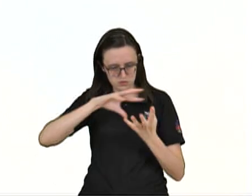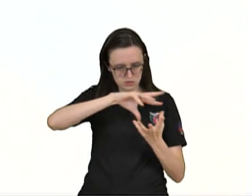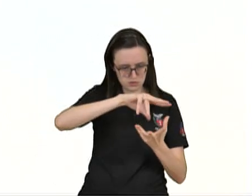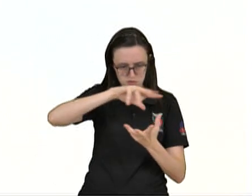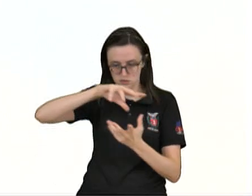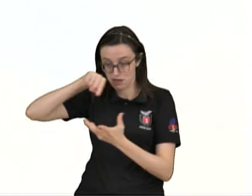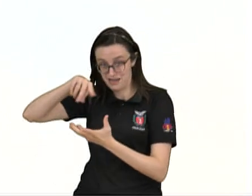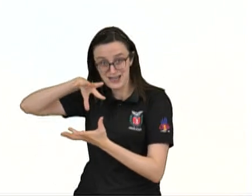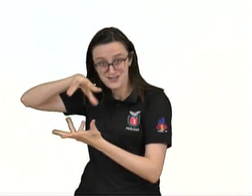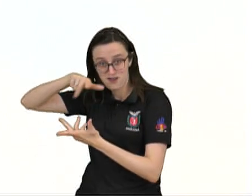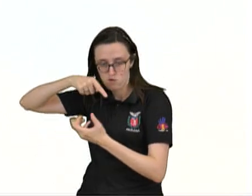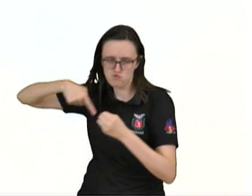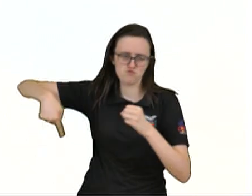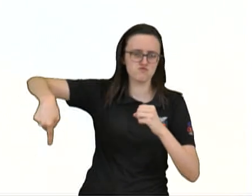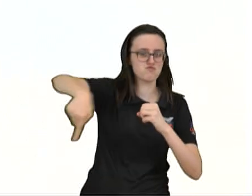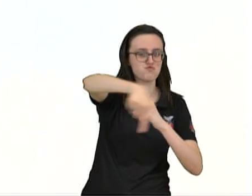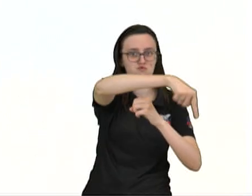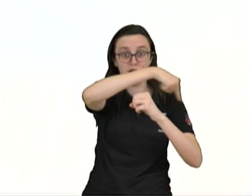de cerca de